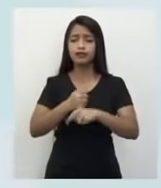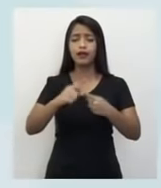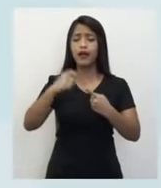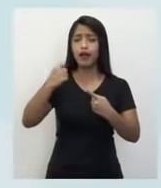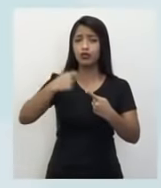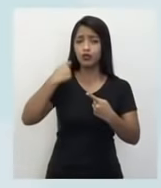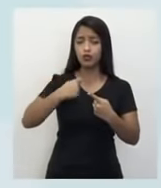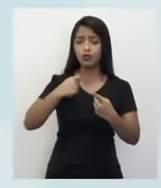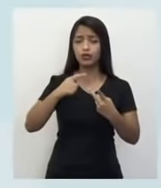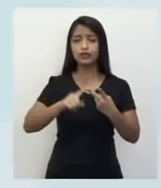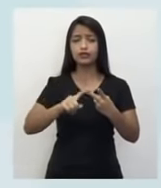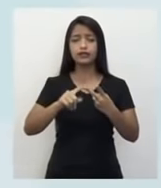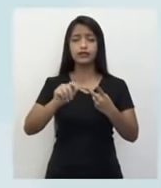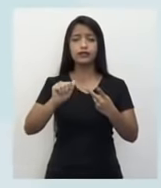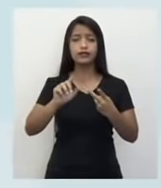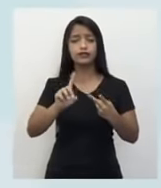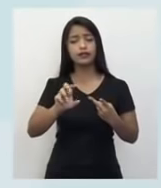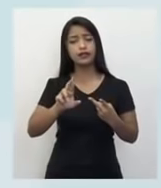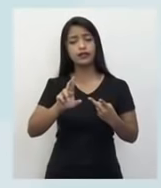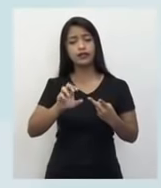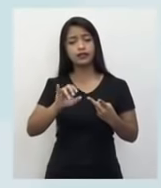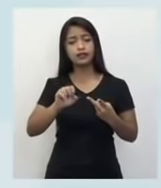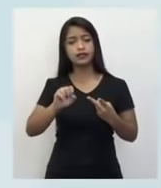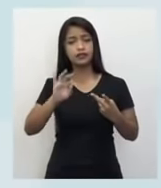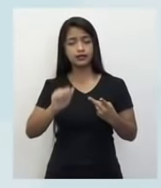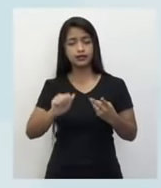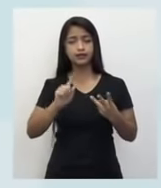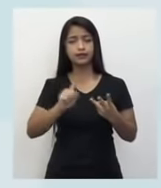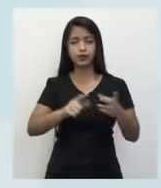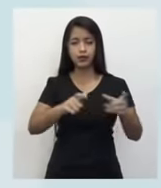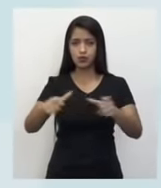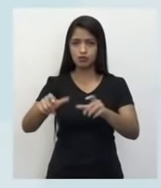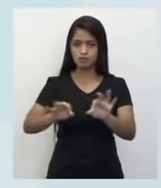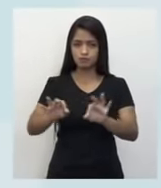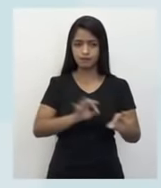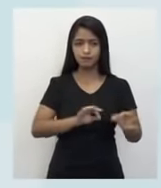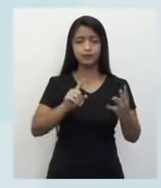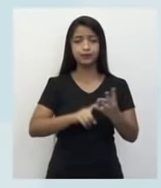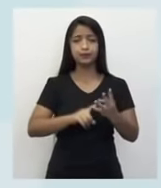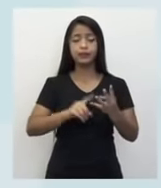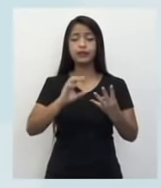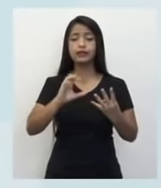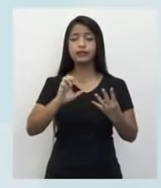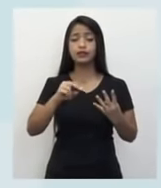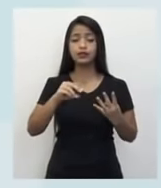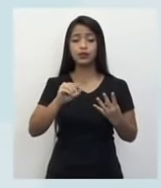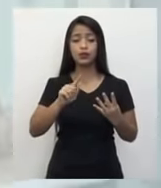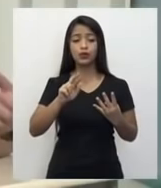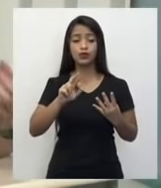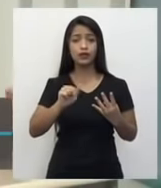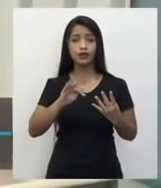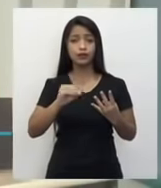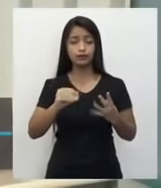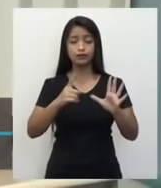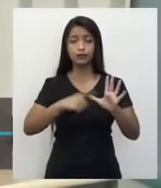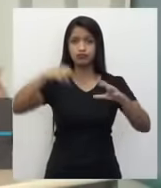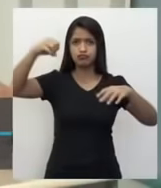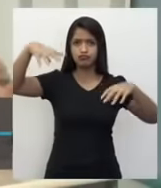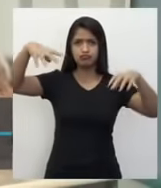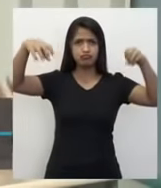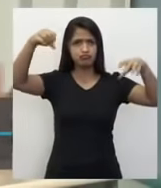aderecista, figurinista, cenógrafo, iluminador, sonoplasta e maquiador. Mas lembrando, tem